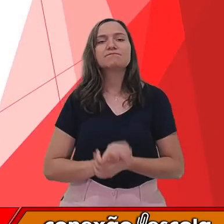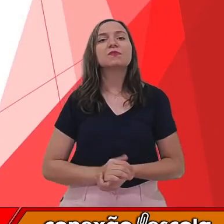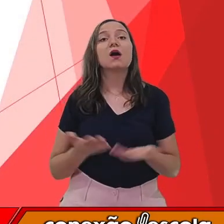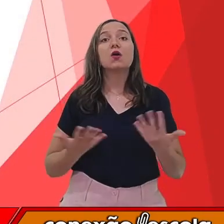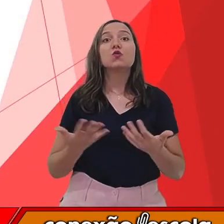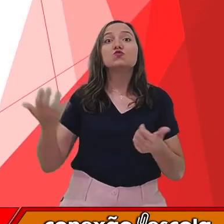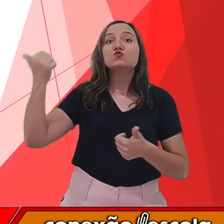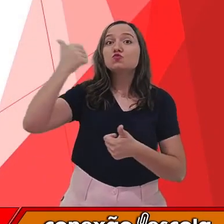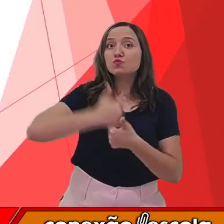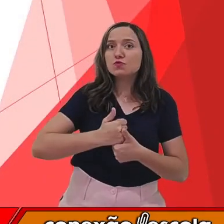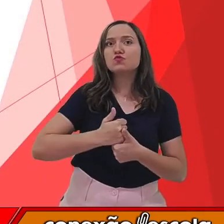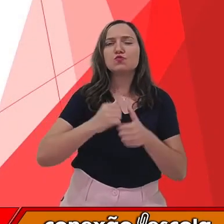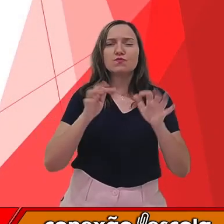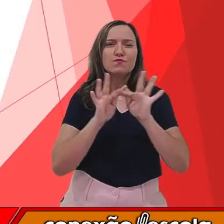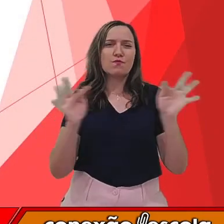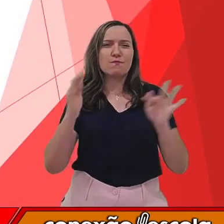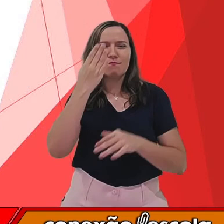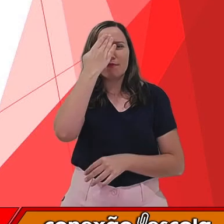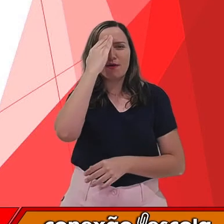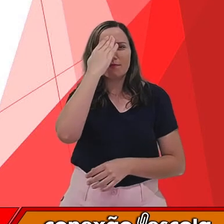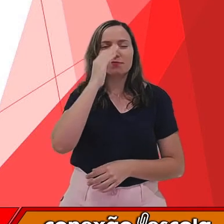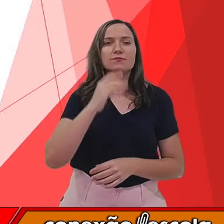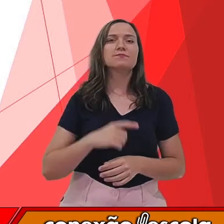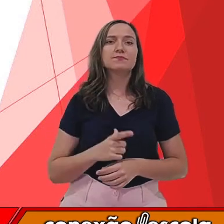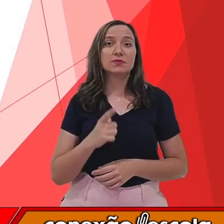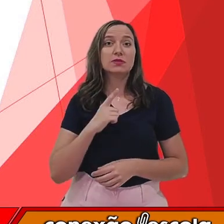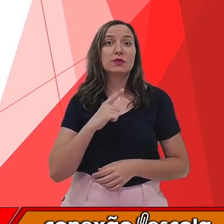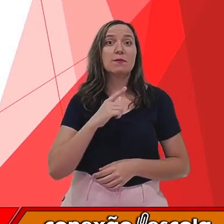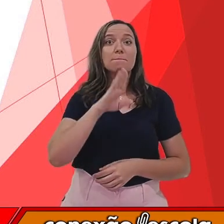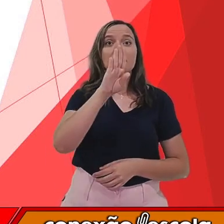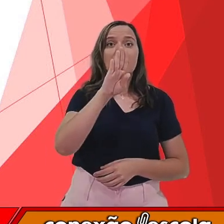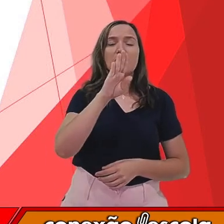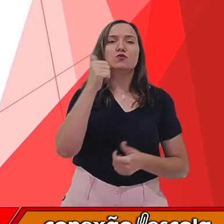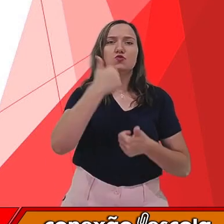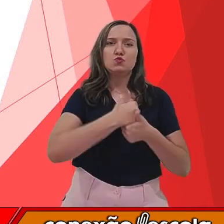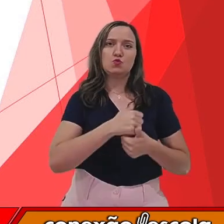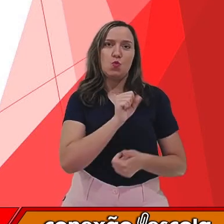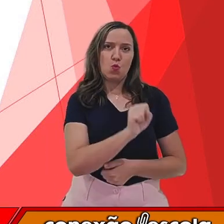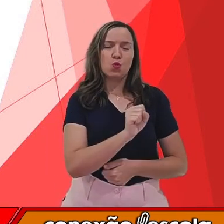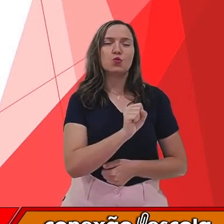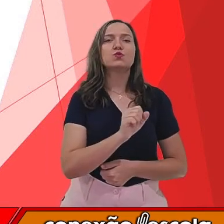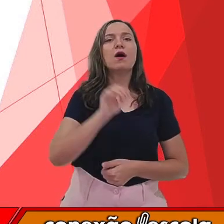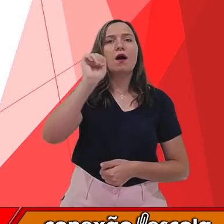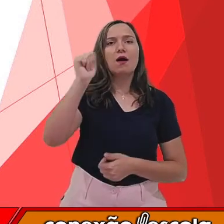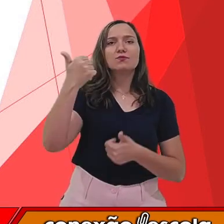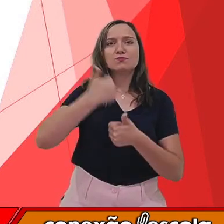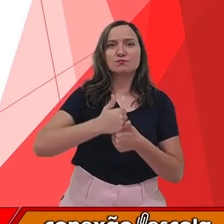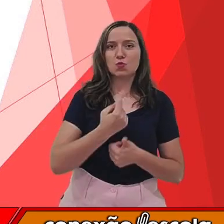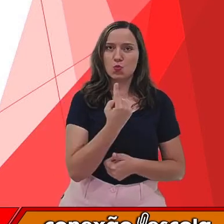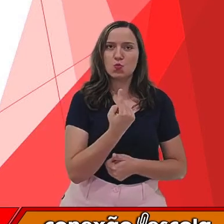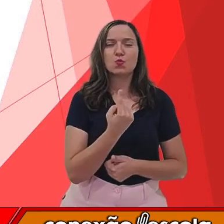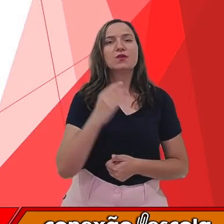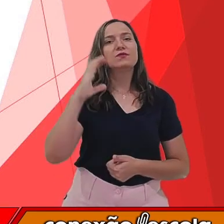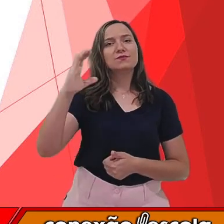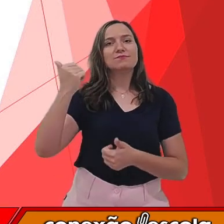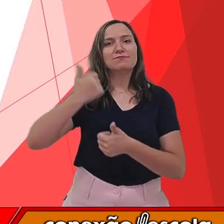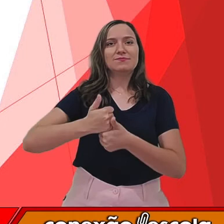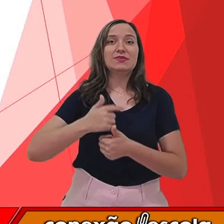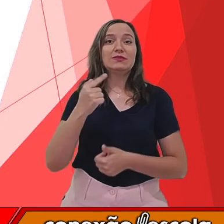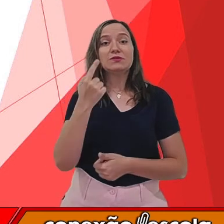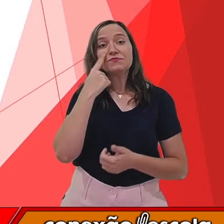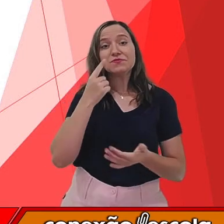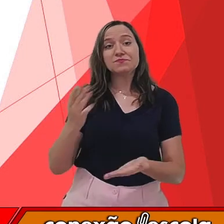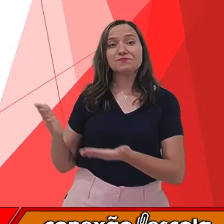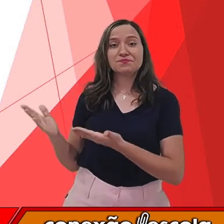substituindo na fórmula de báskara o b por 8 o ar por um e os e por sete nós vamos ter este